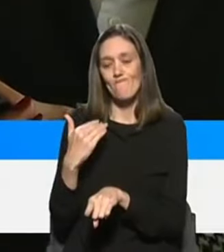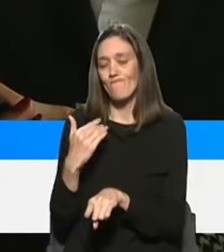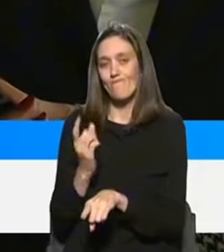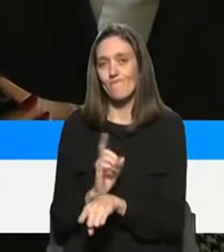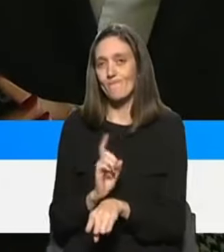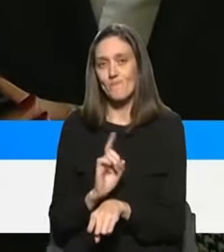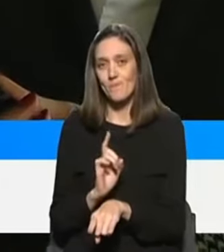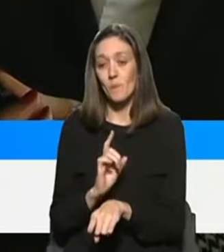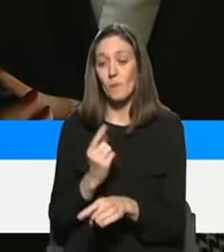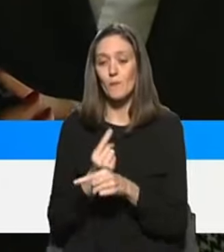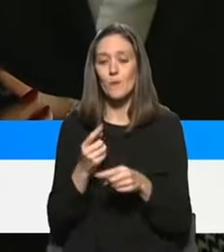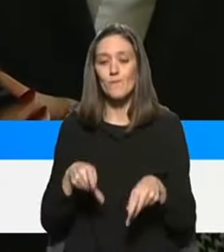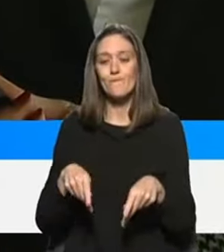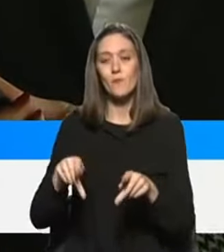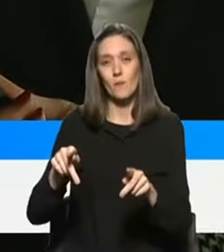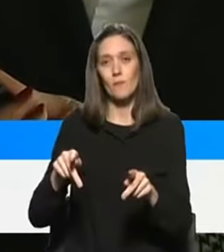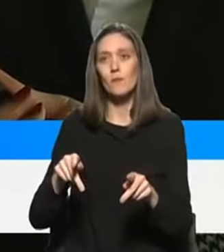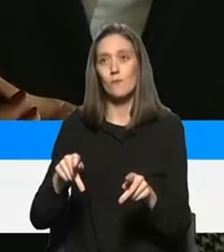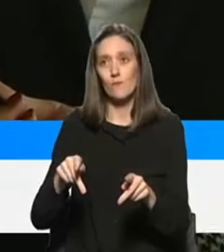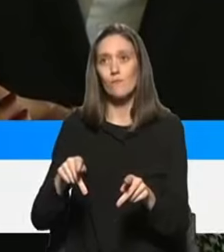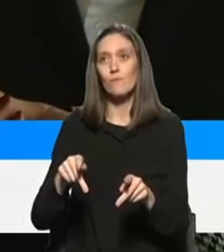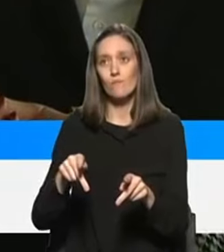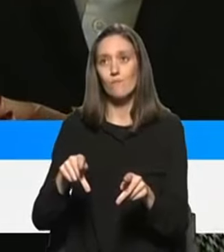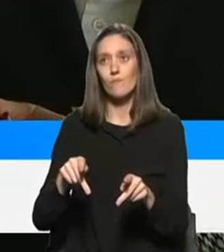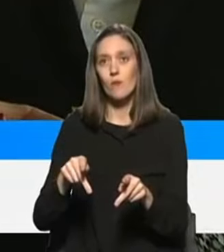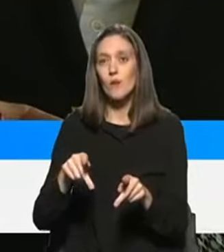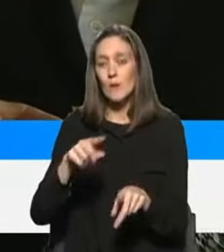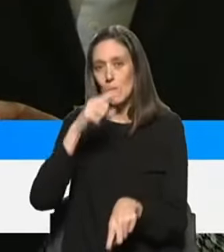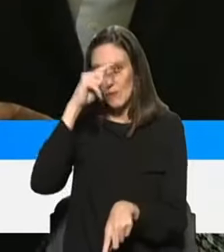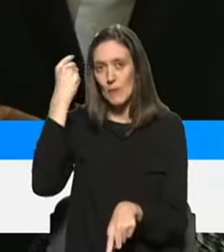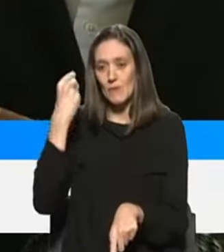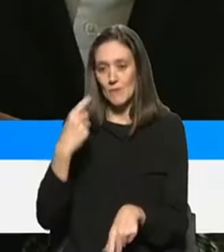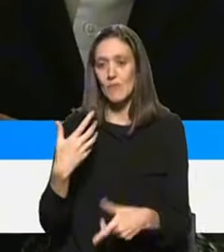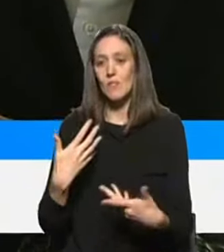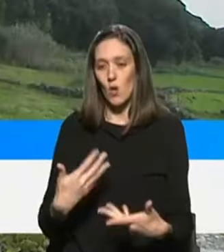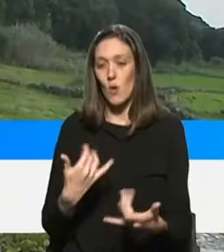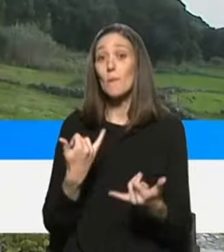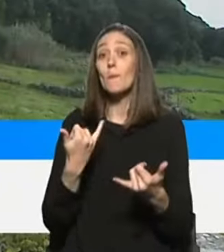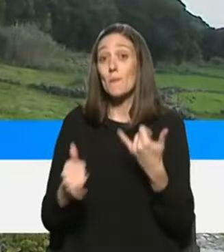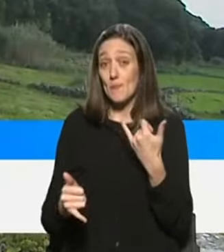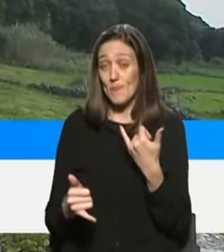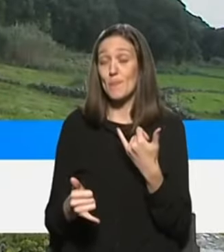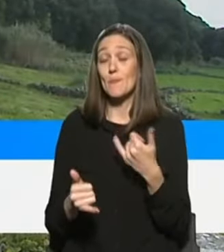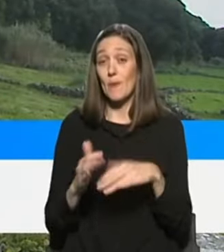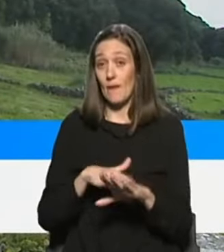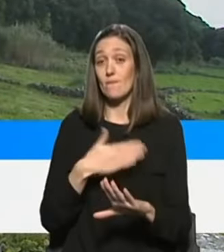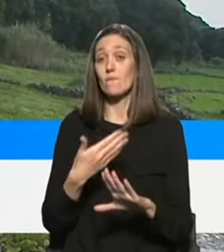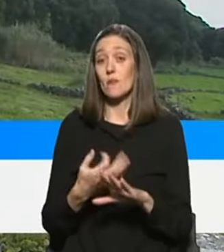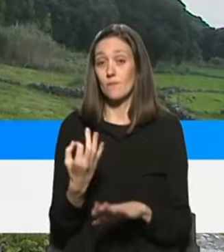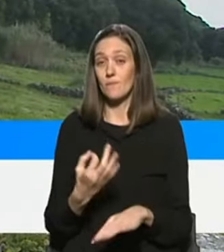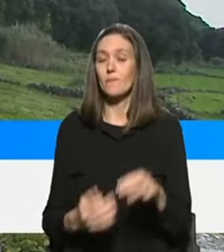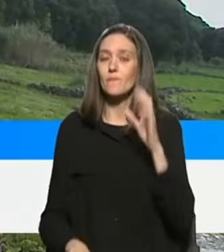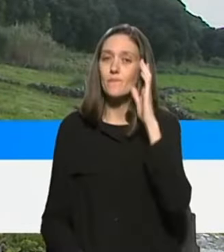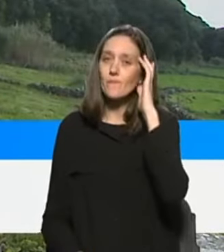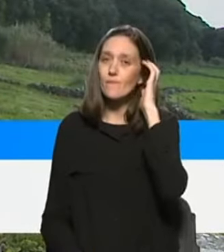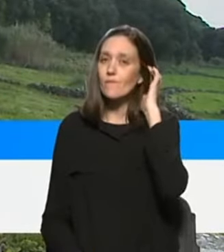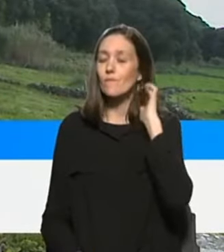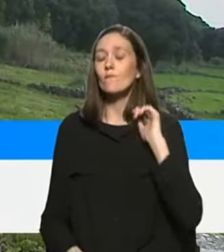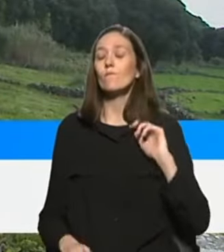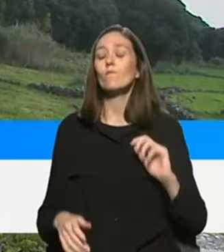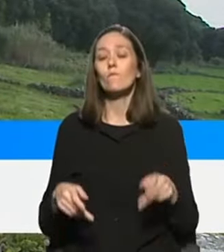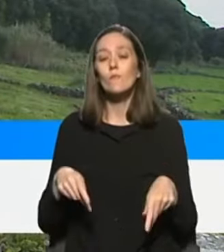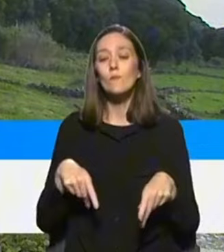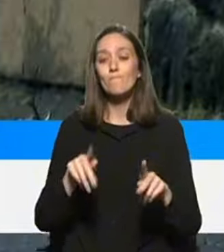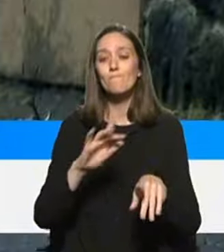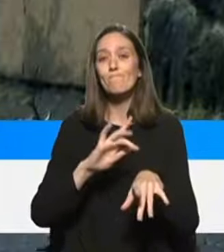este troço agora é muito mais difícil e perigoso para o próprio empreiteiro. O troço mais